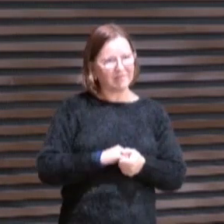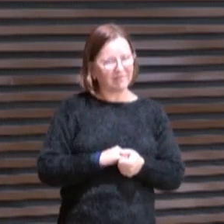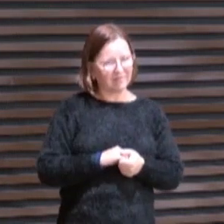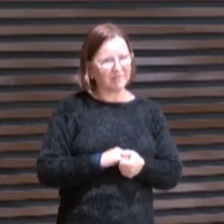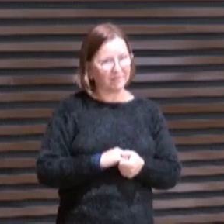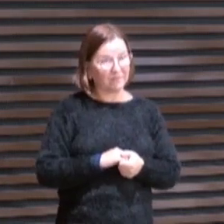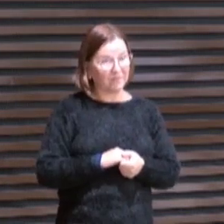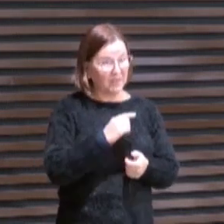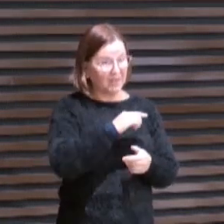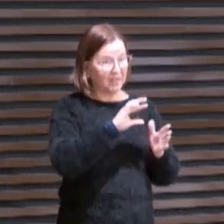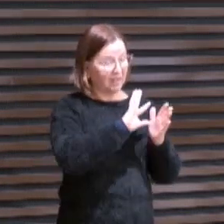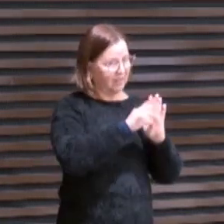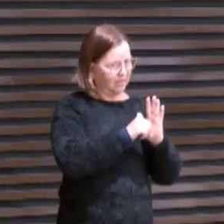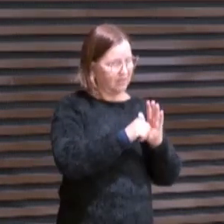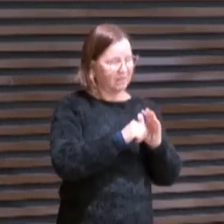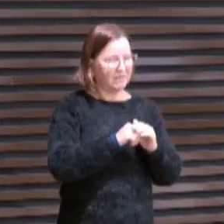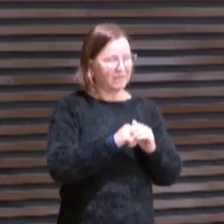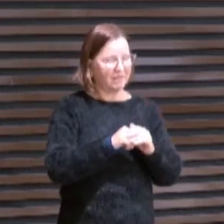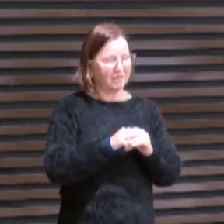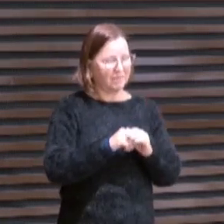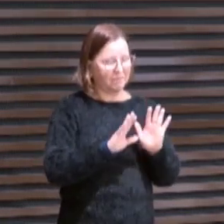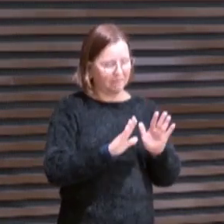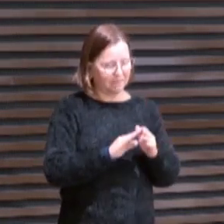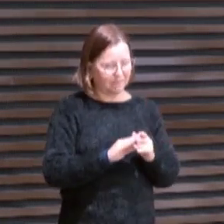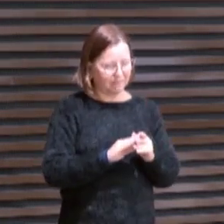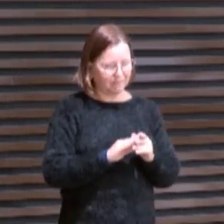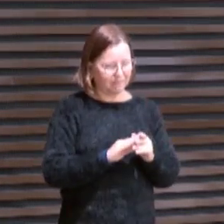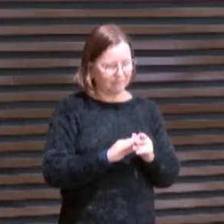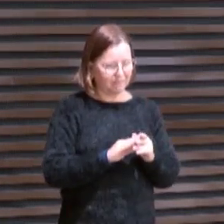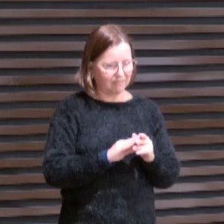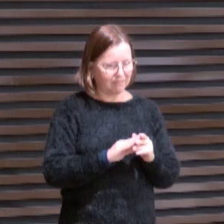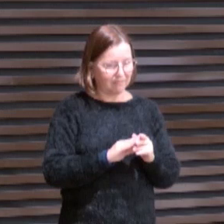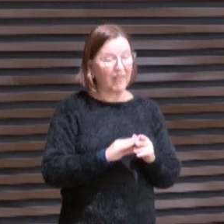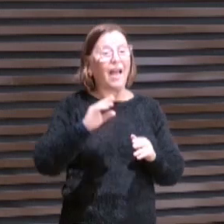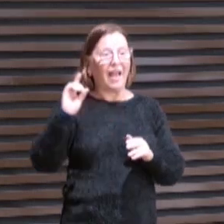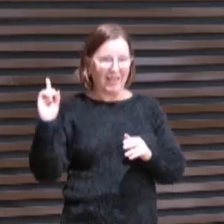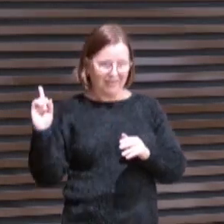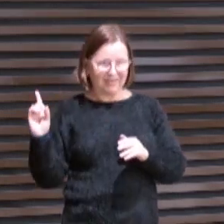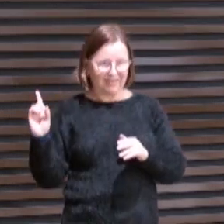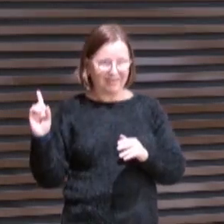Esse ladrão então se volta para Jesus e ele expressou sua fé